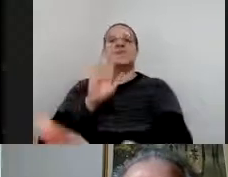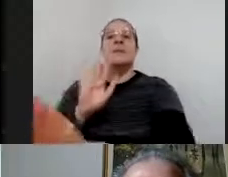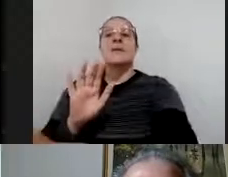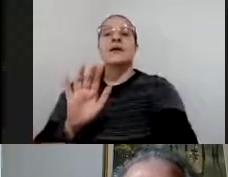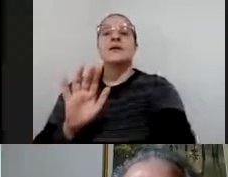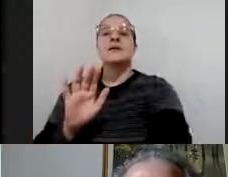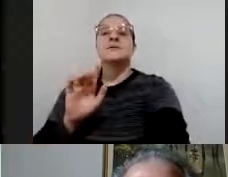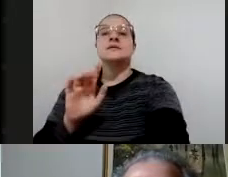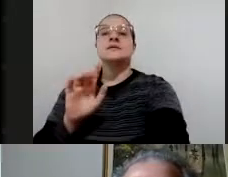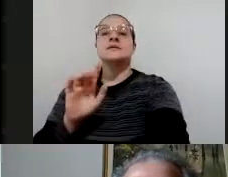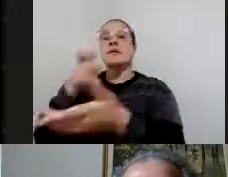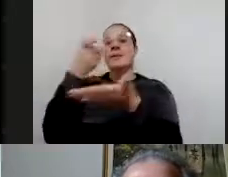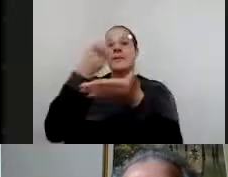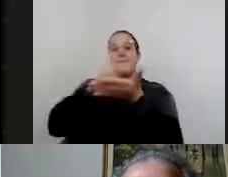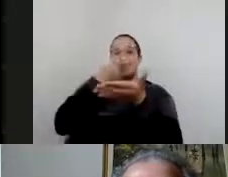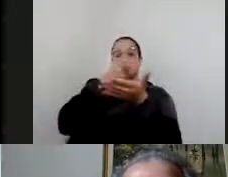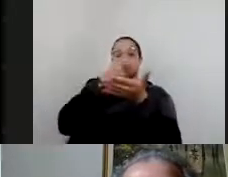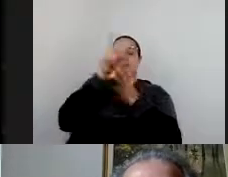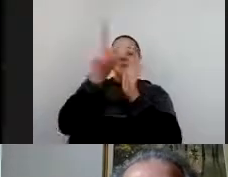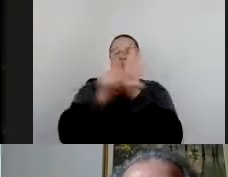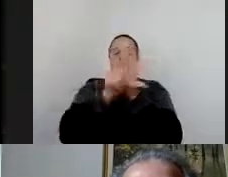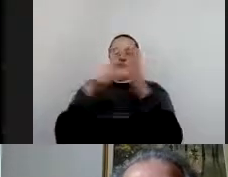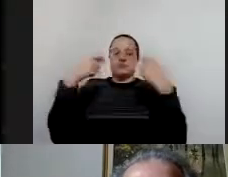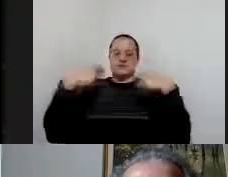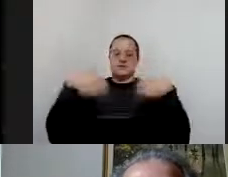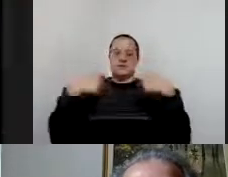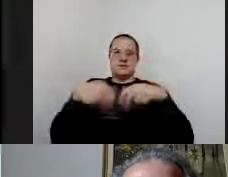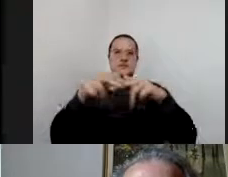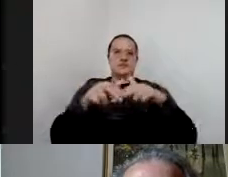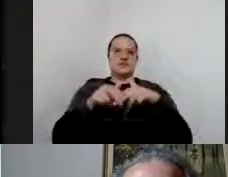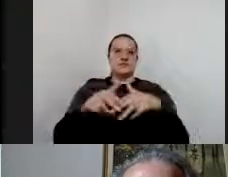que tem que ser cumprida. Por isso é que neste ano,